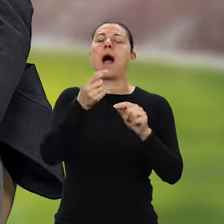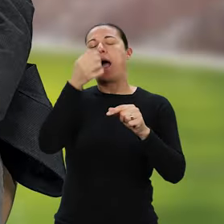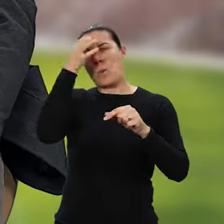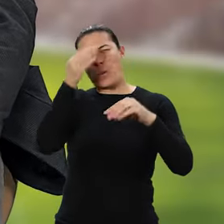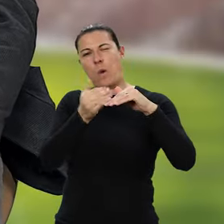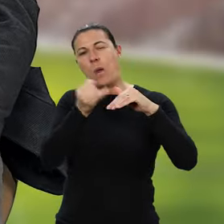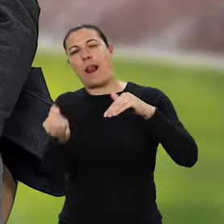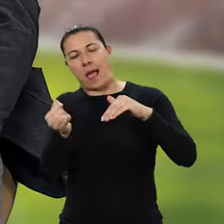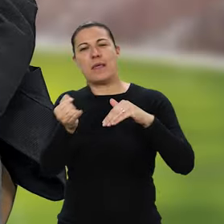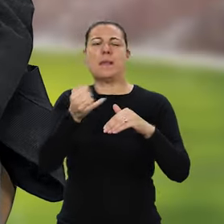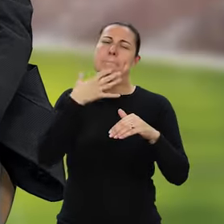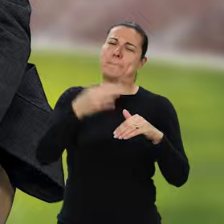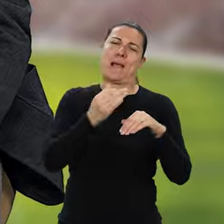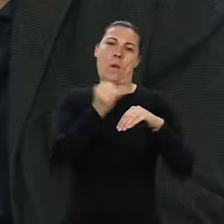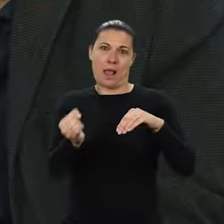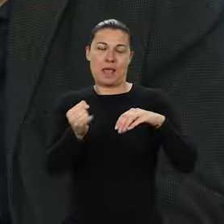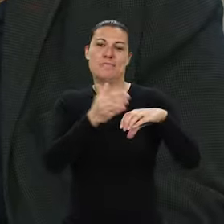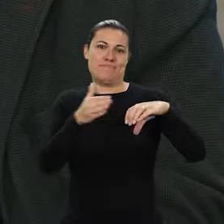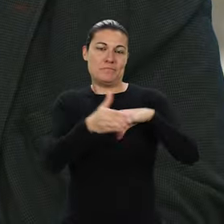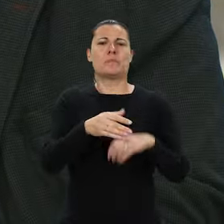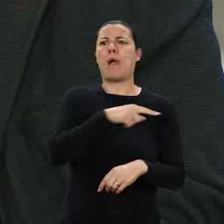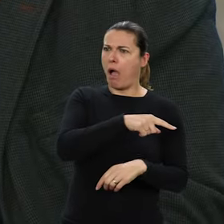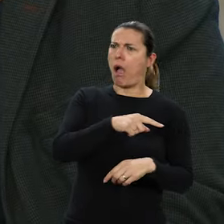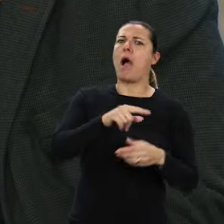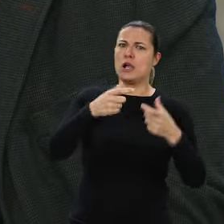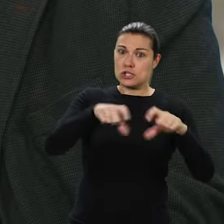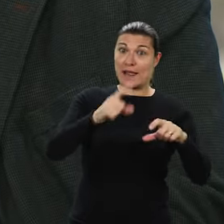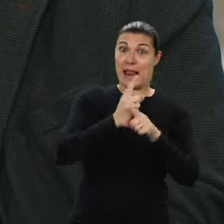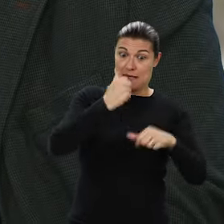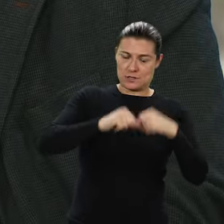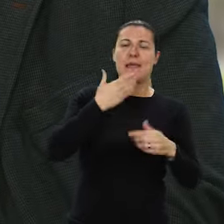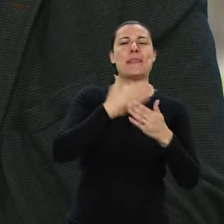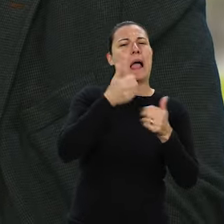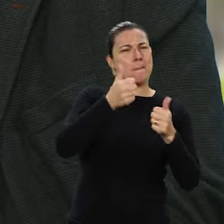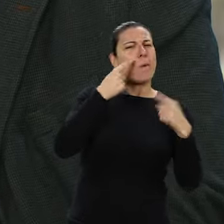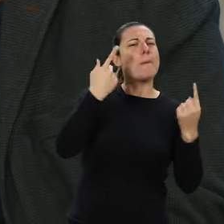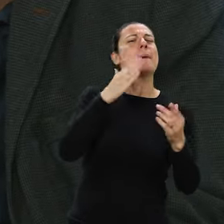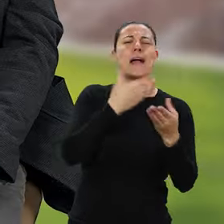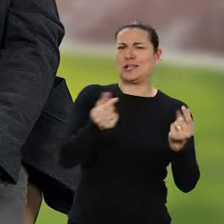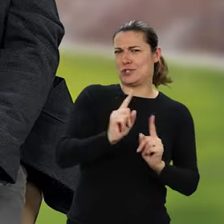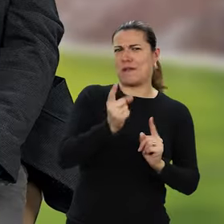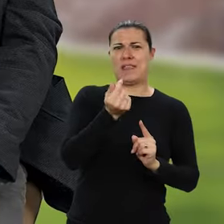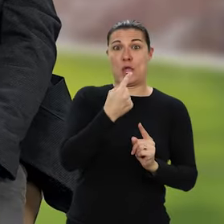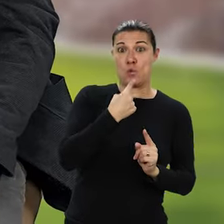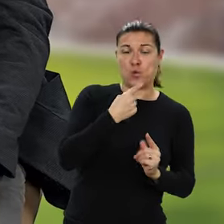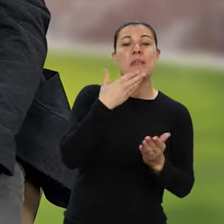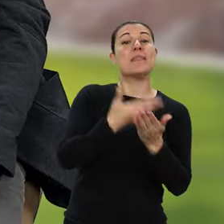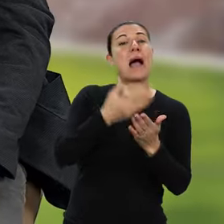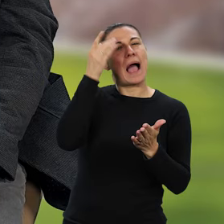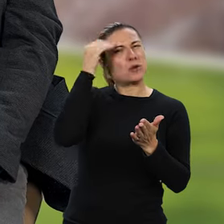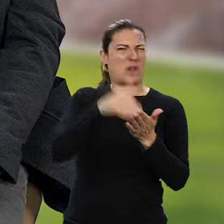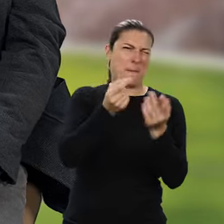Ao lado, completamente ao lado. Ah, esta técnica do cheque de cirurgia é boa para o espetáculo, mas não resolve. Muito dinheiro,